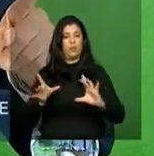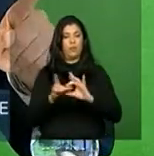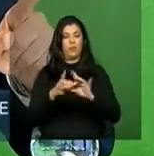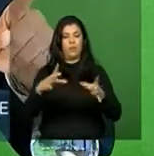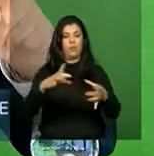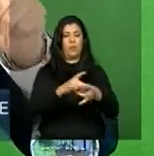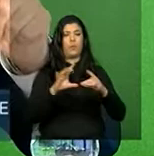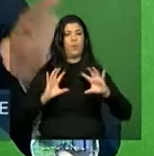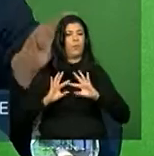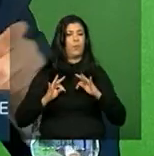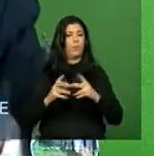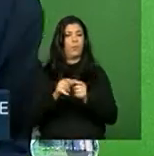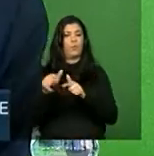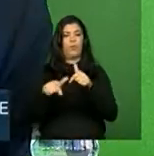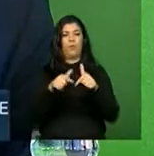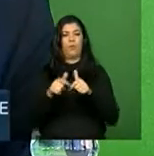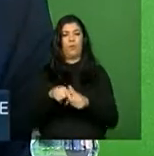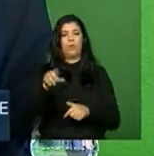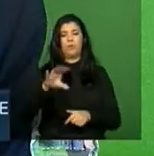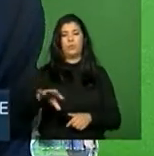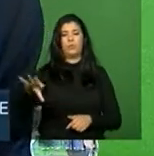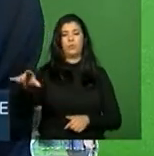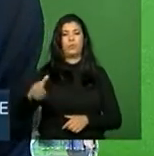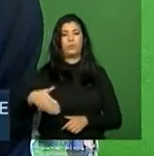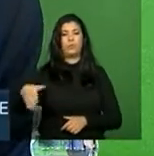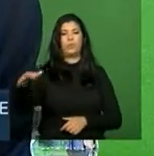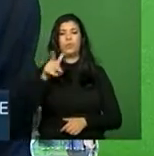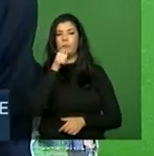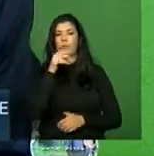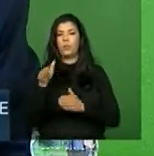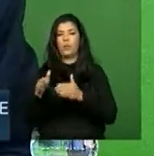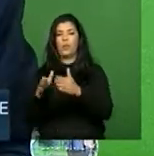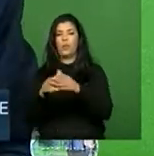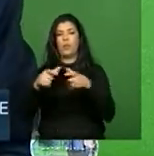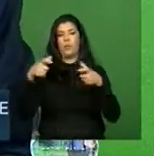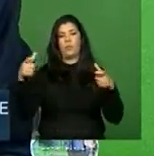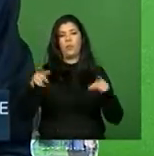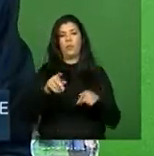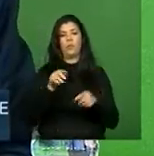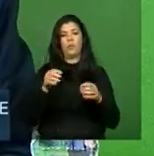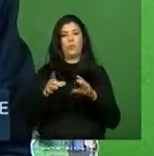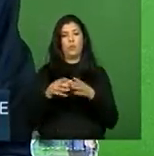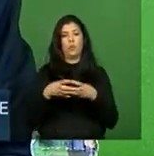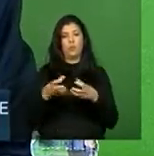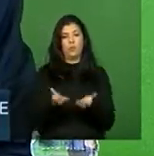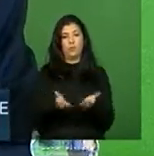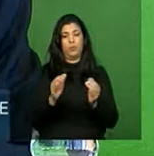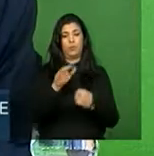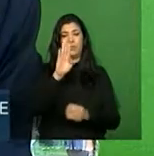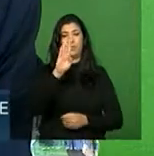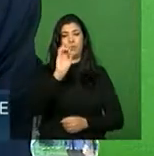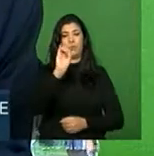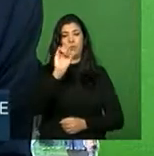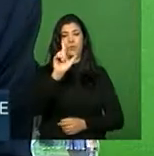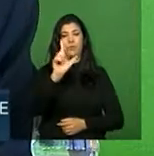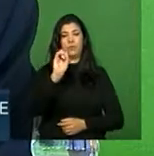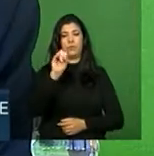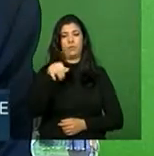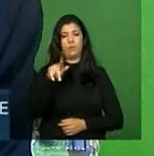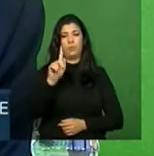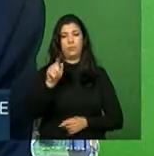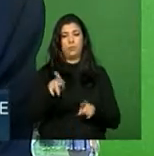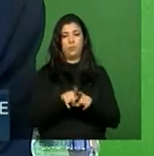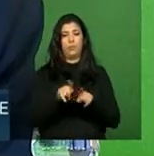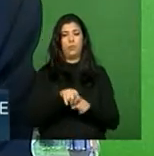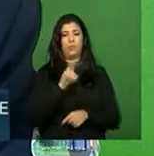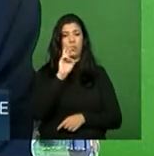é a interligação do Rio Grande com a Billings e a quinta EA sexta são